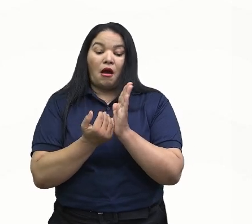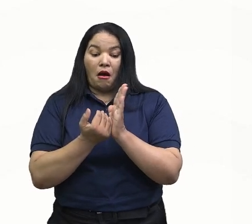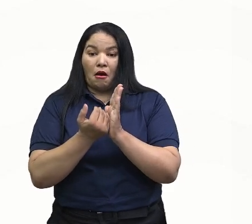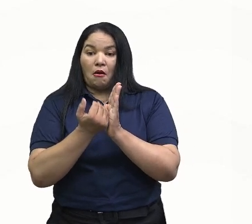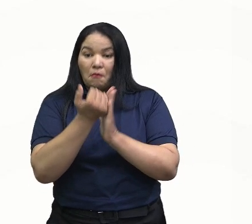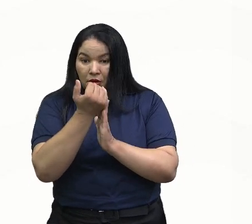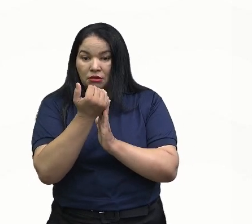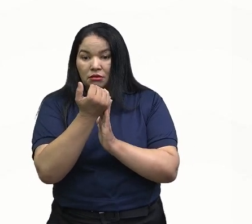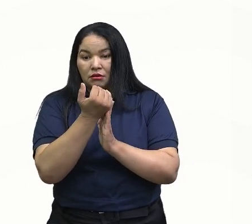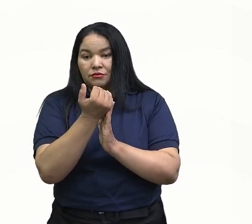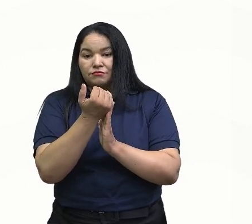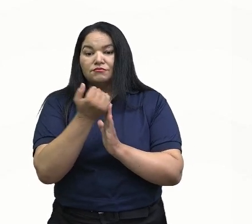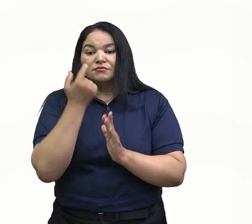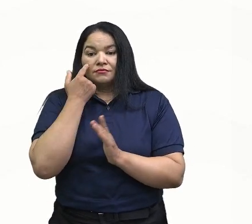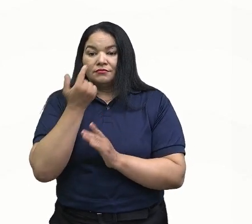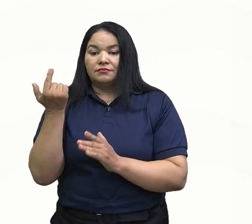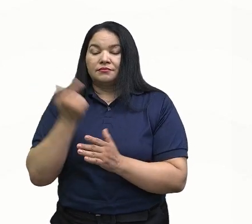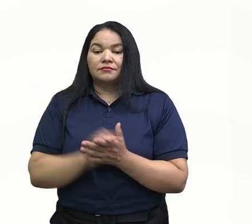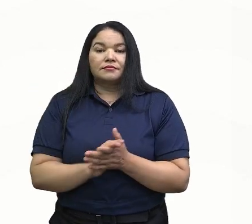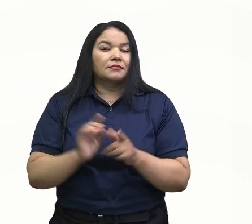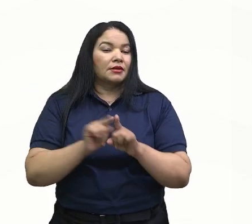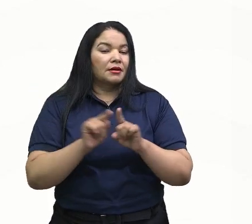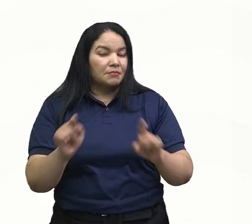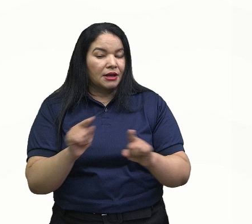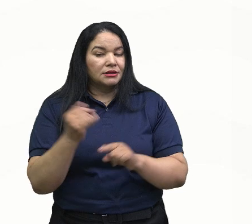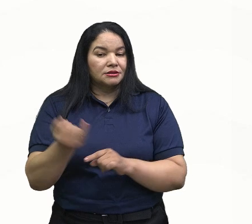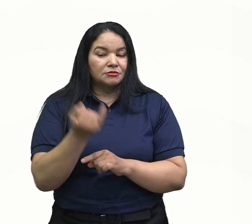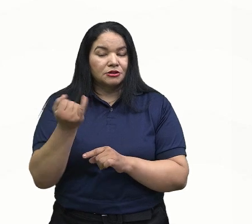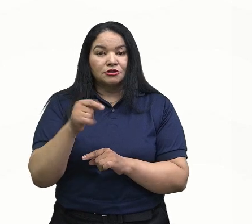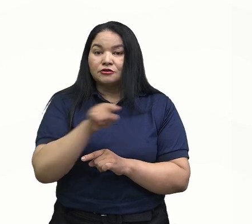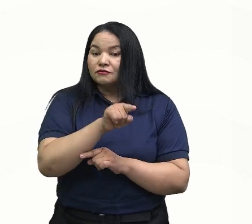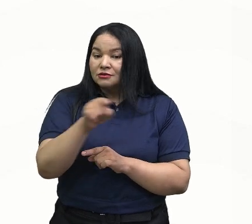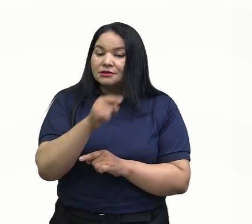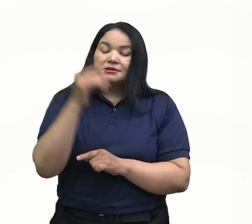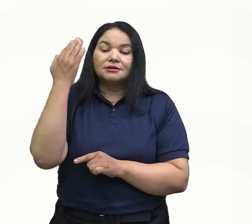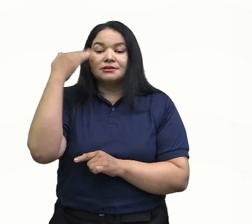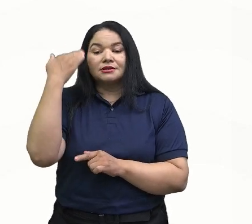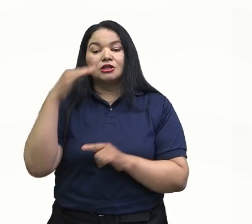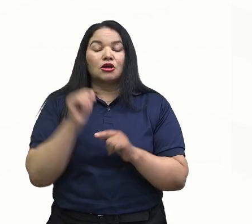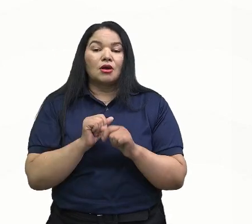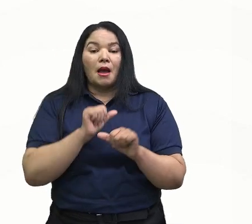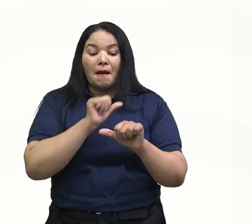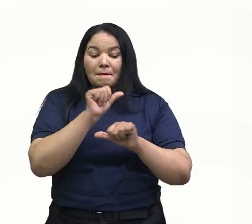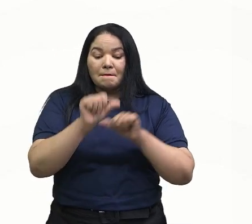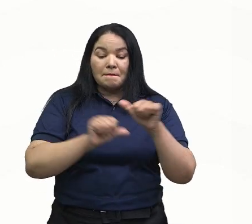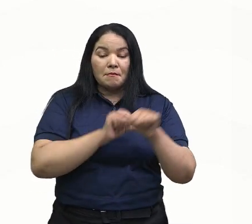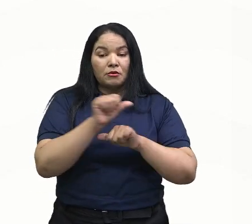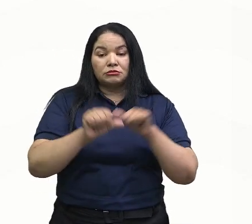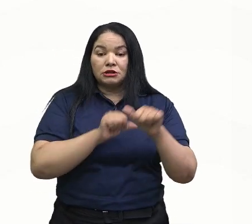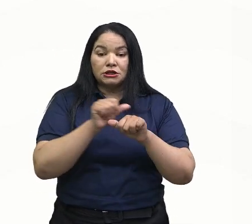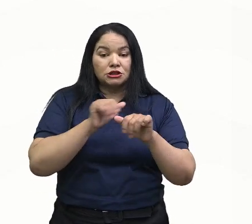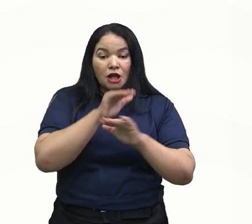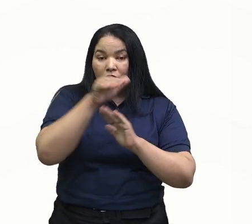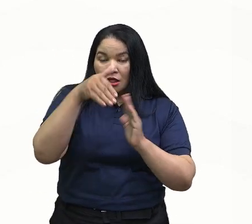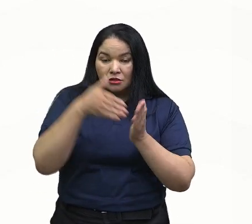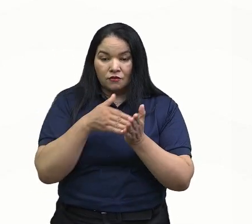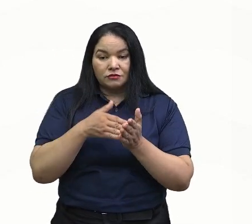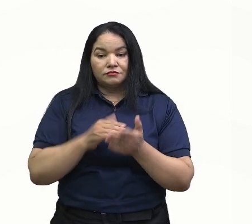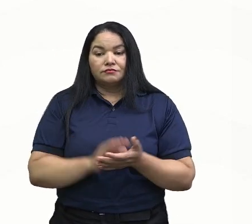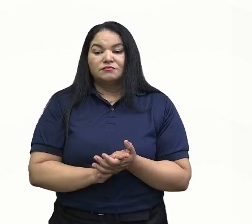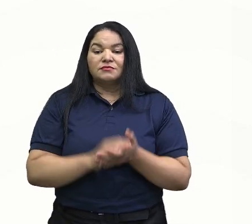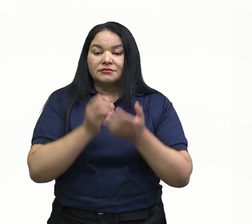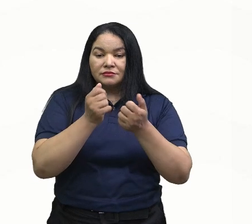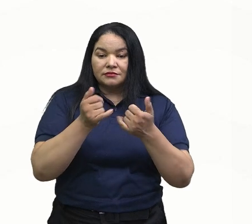Beleza. Só que é importante você entender a mudança de estado como um todo. Nós falamos apenas